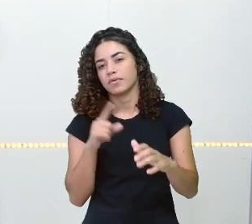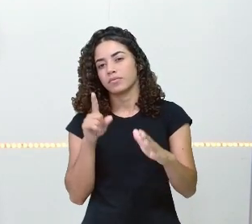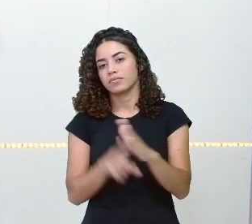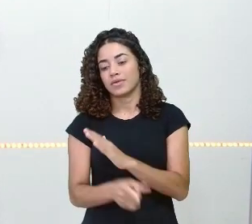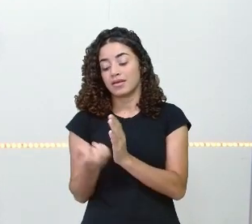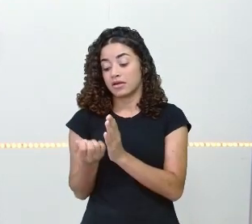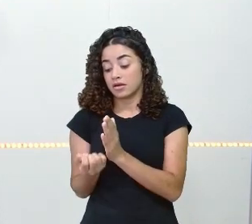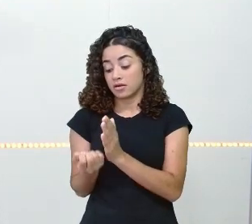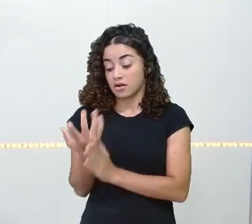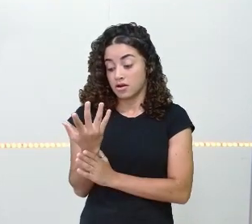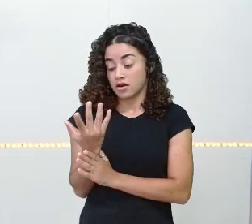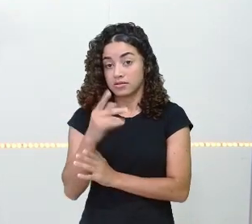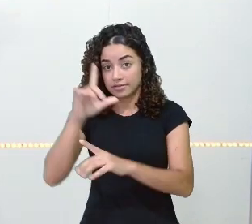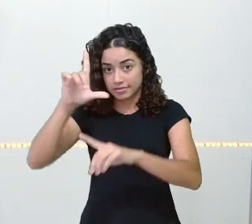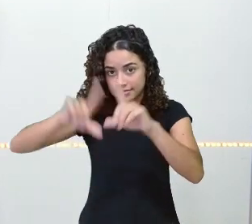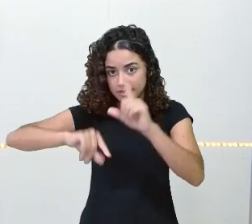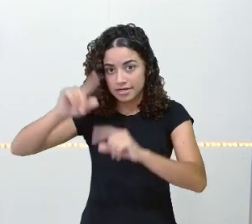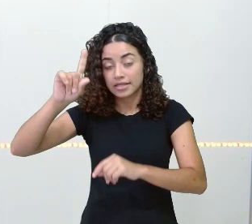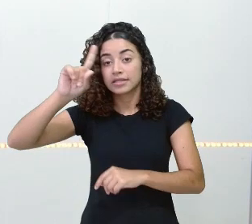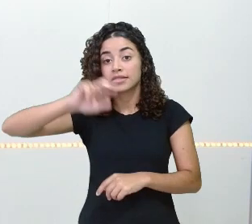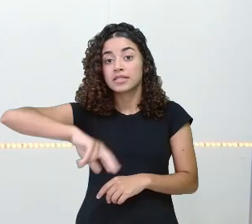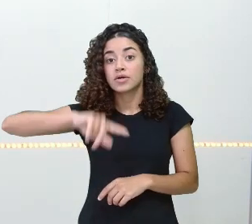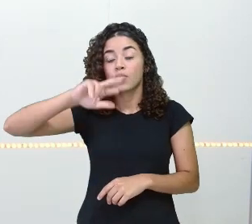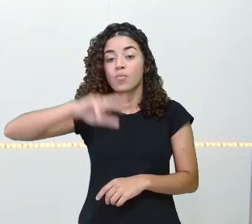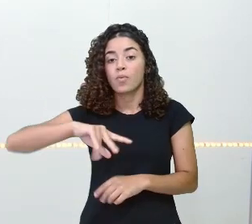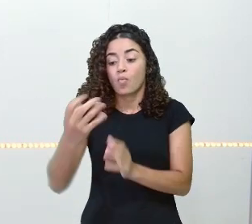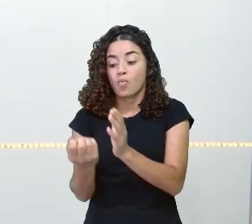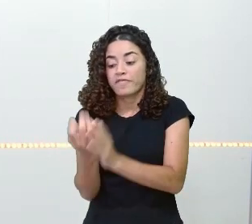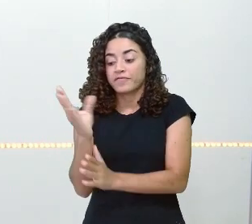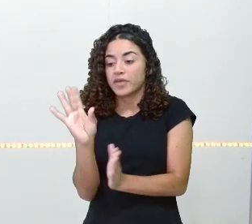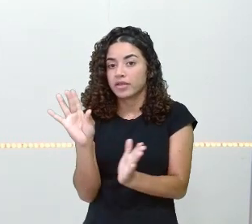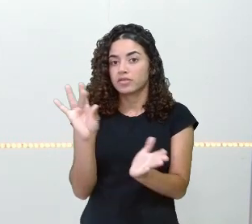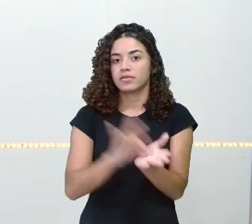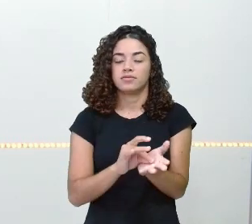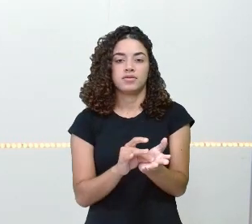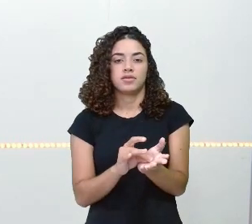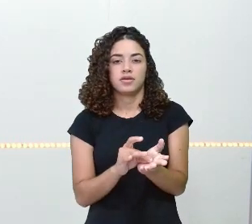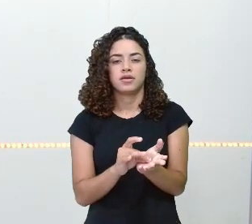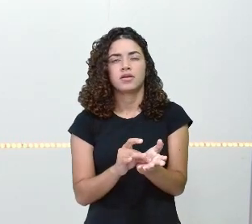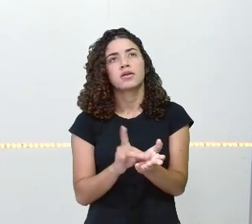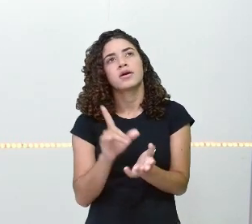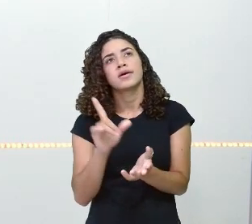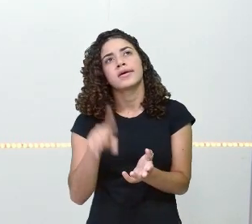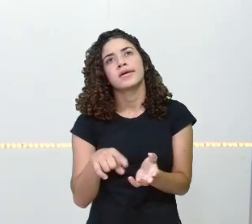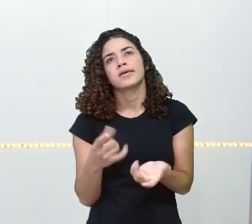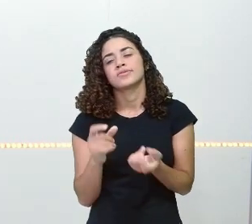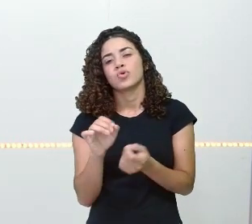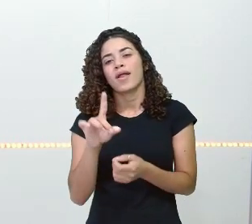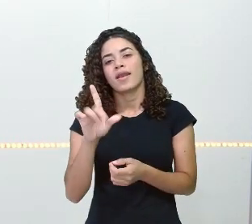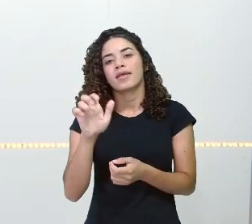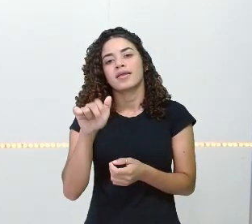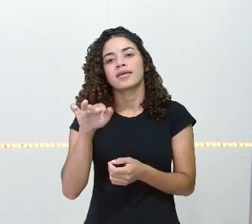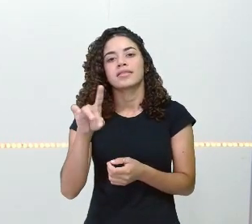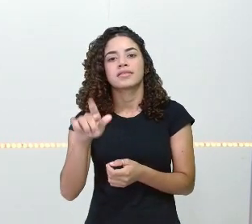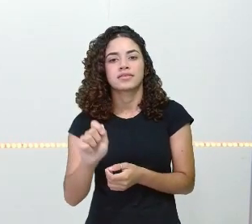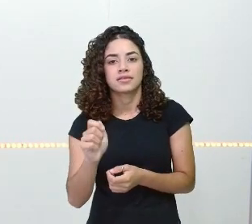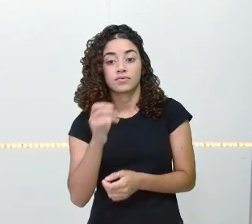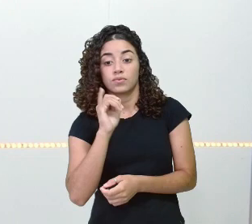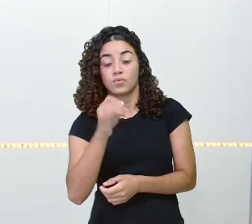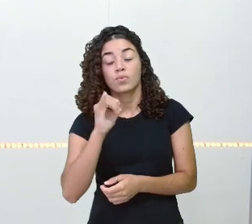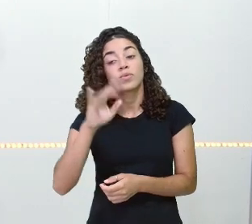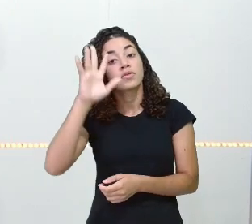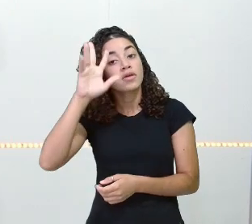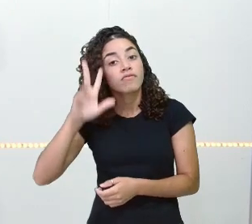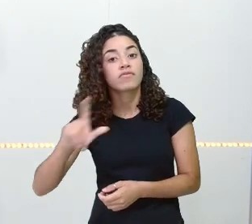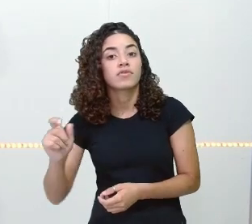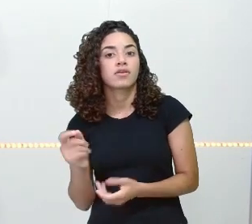origem das estrelas não é a origem verdadeira, tá certo? É, assim, uma lenda, um conto